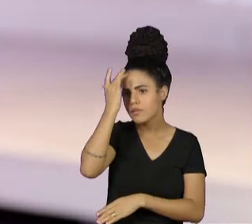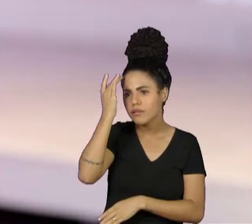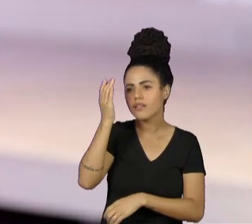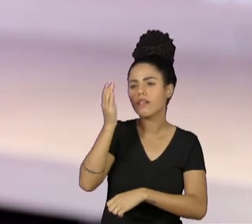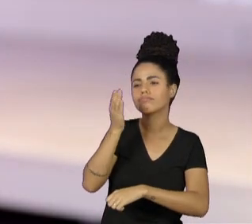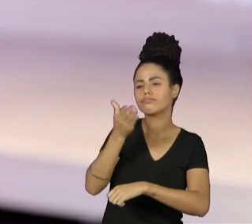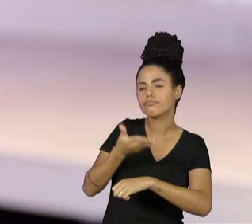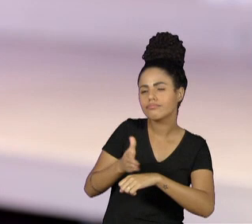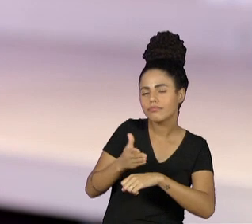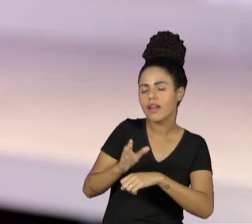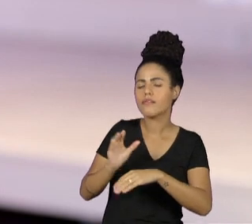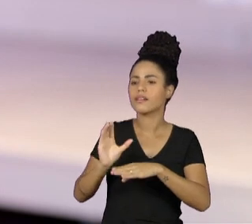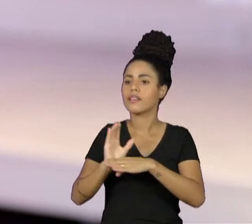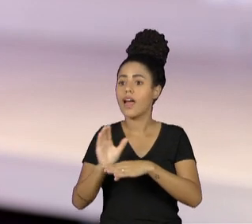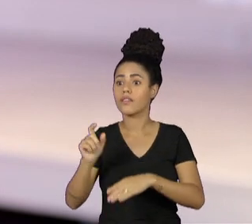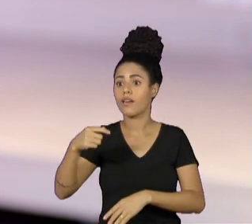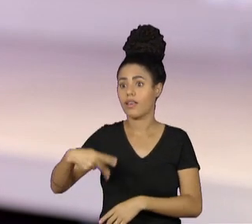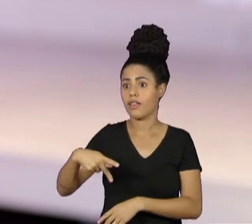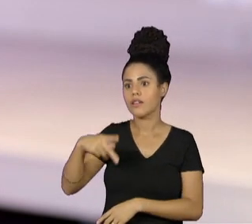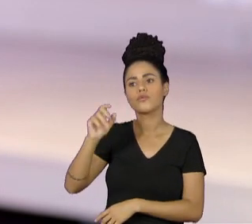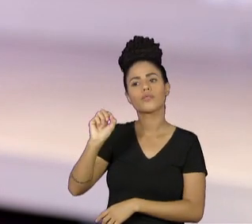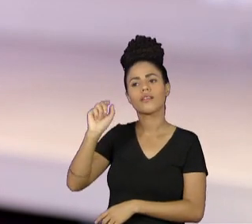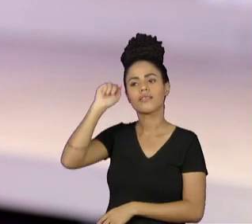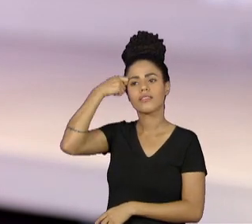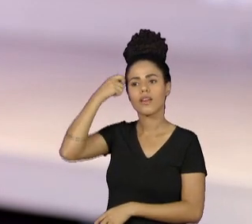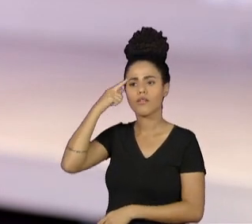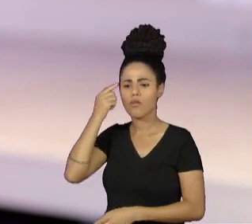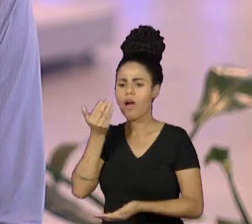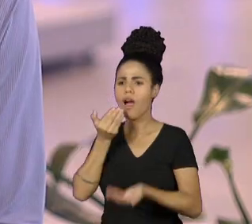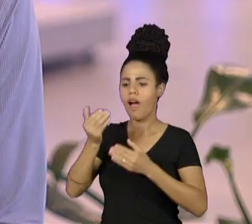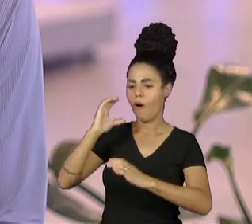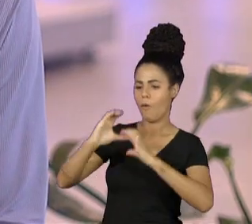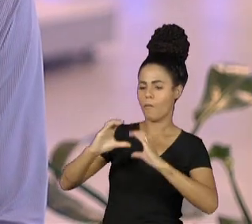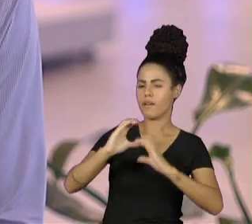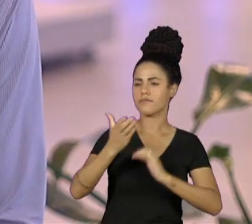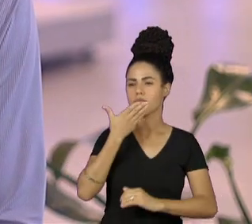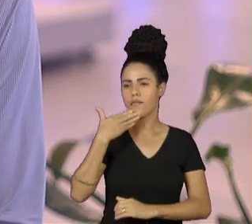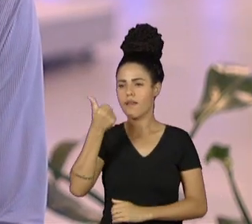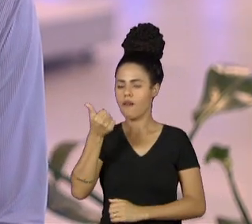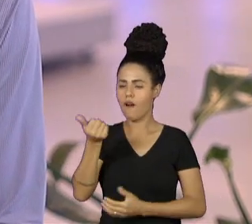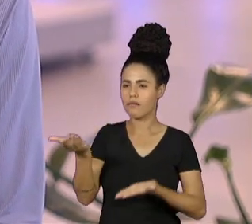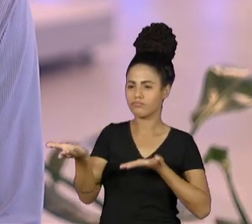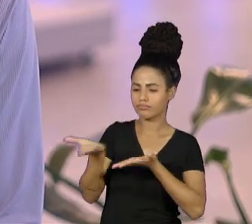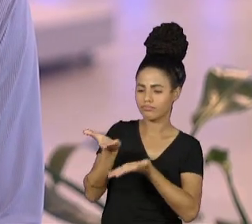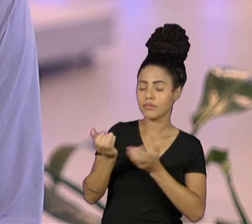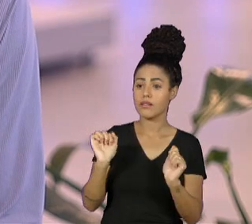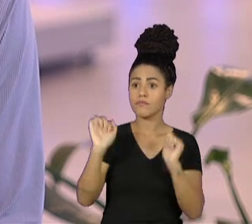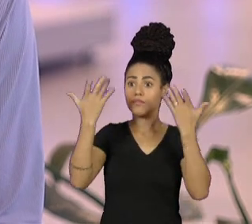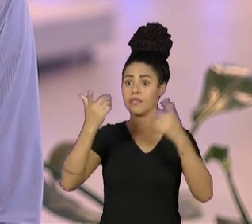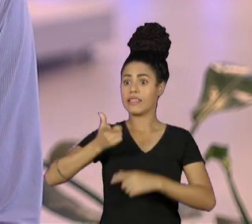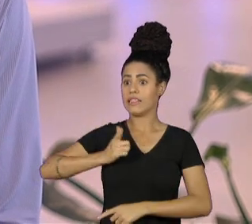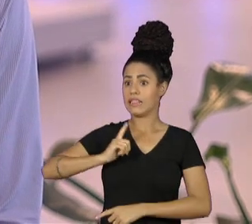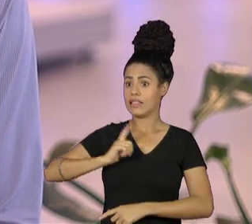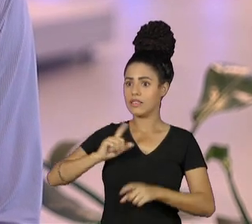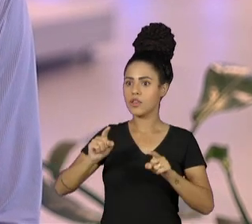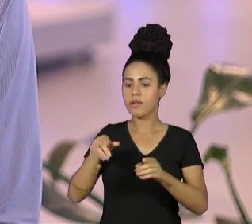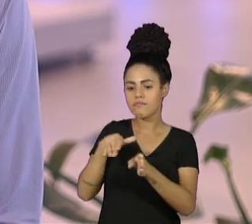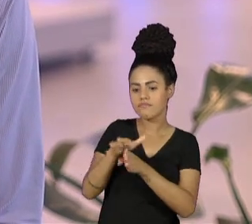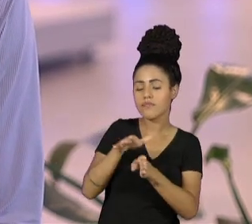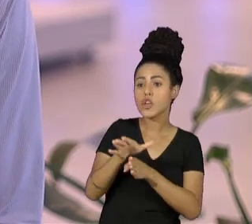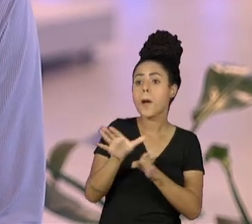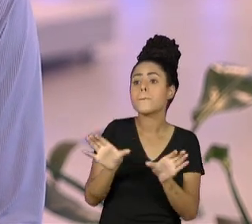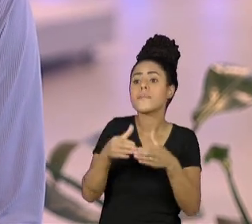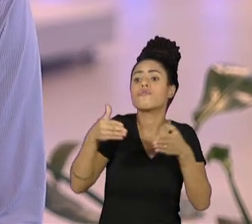de estagiários negros na B3, melhorando a comunicação, participando de eventos. Esse ano, nós vamos fazer um programa de mentoria para mulheres,